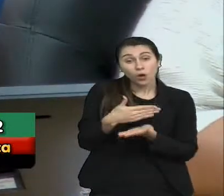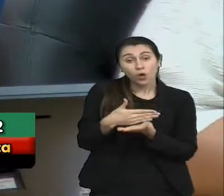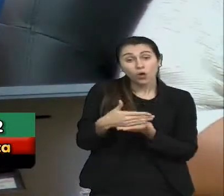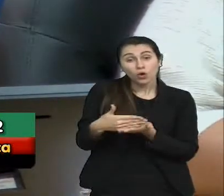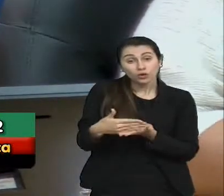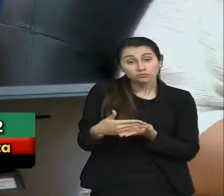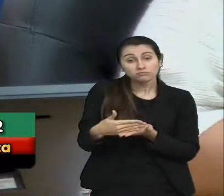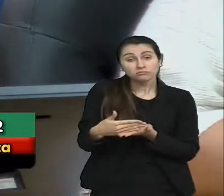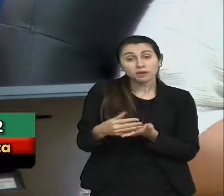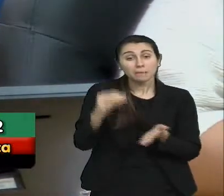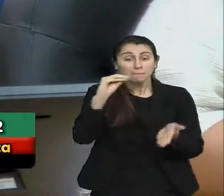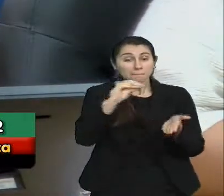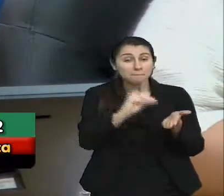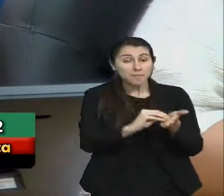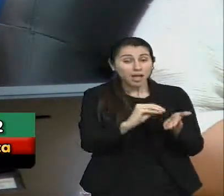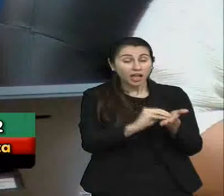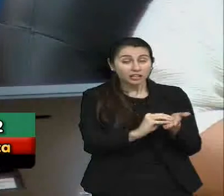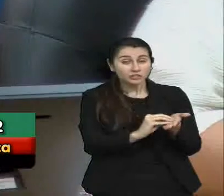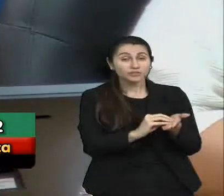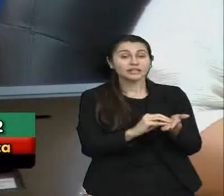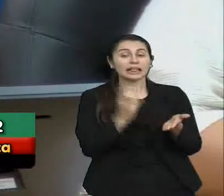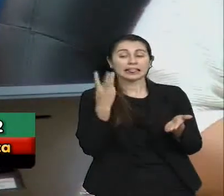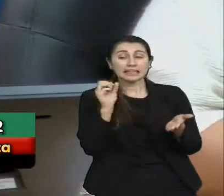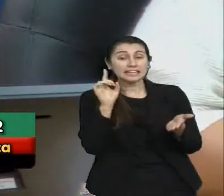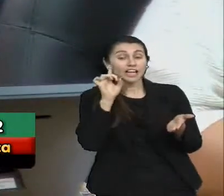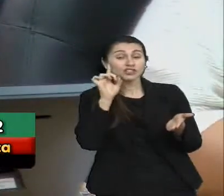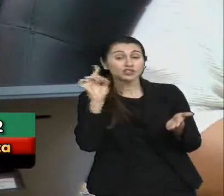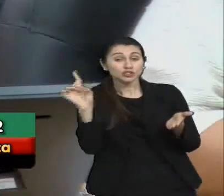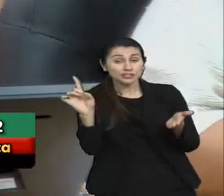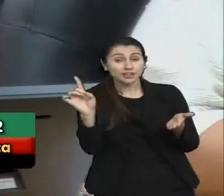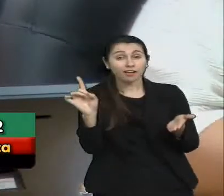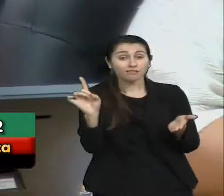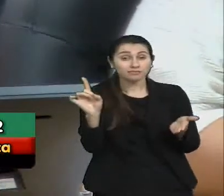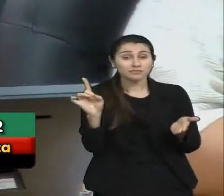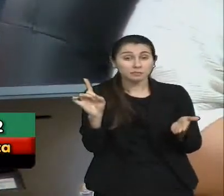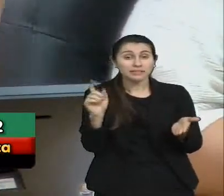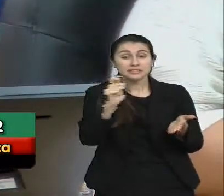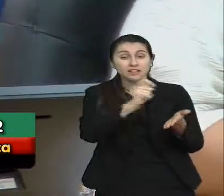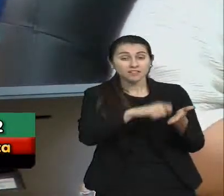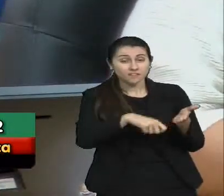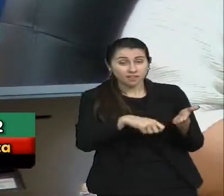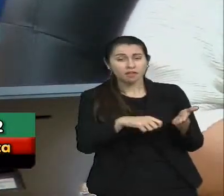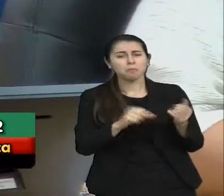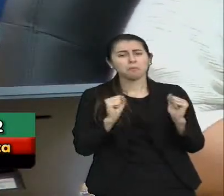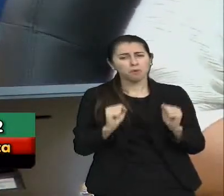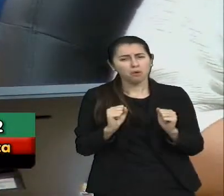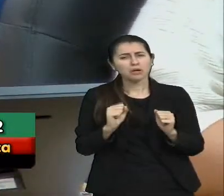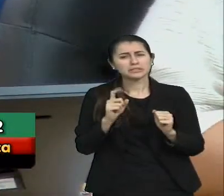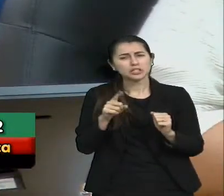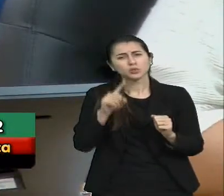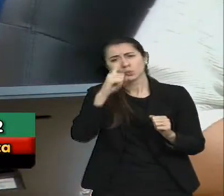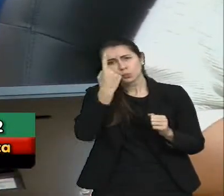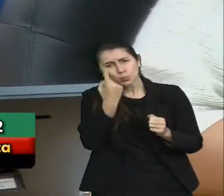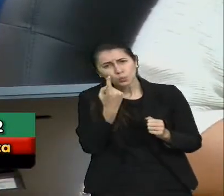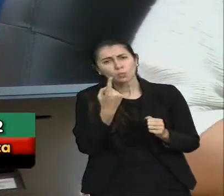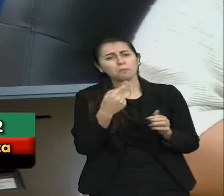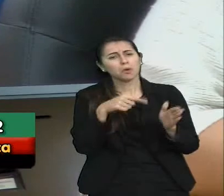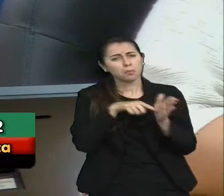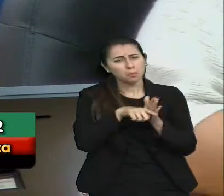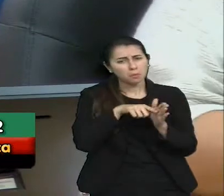30 dias do fórum. E, para maiores informações, pode procurar o